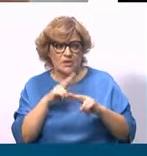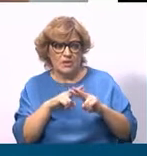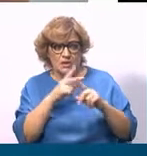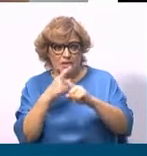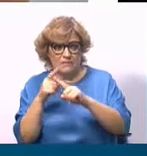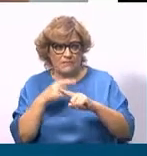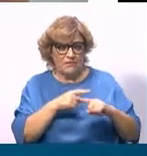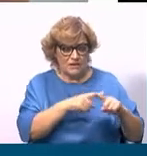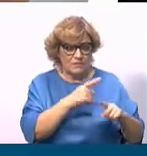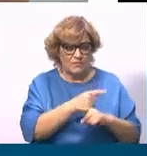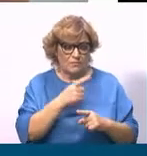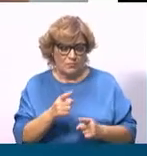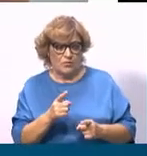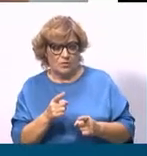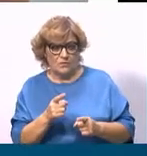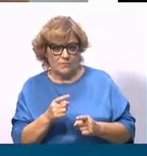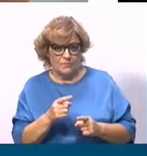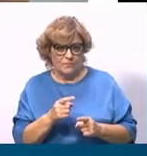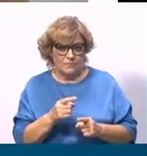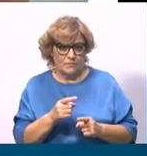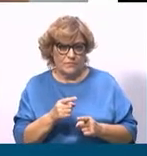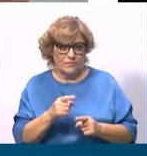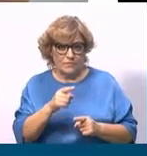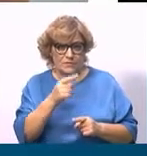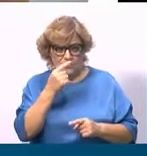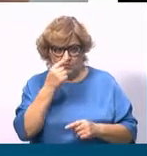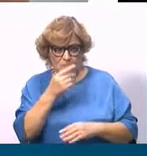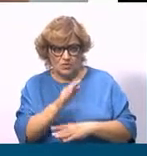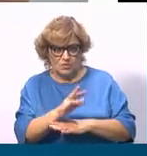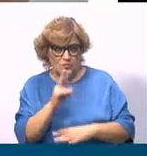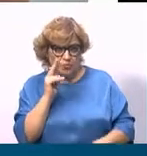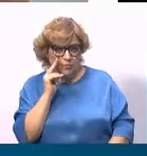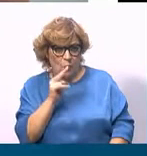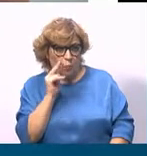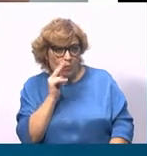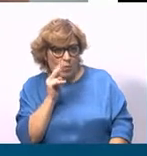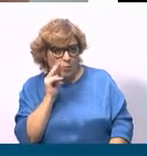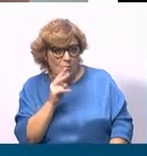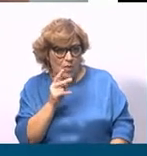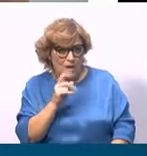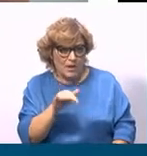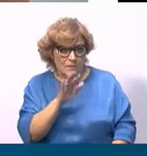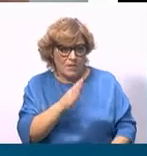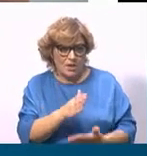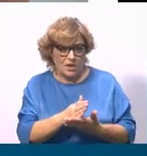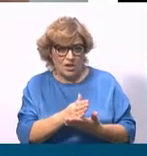diferencial. Porque isto, por exemplo, assim, visto a imagem